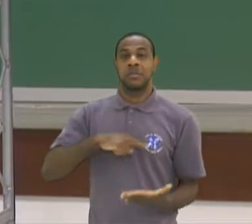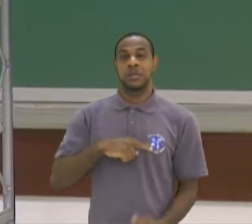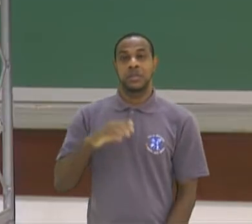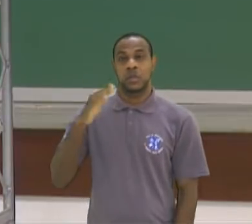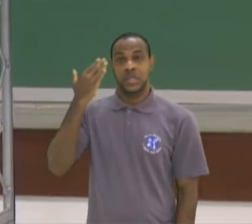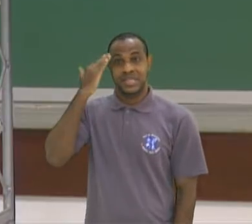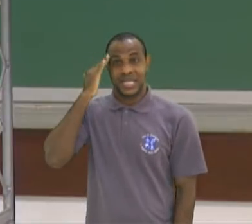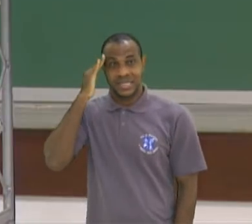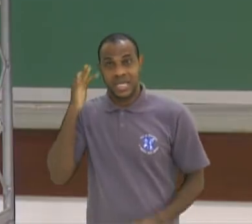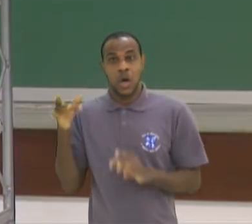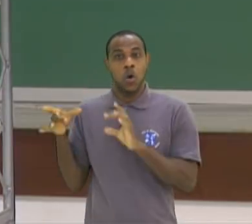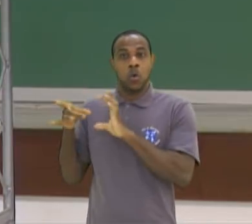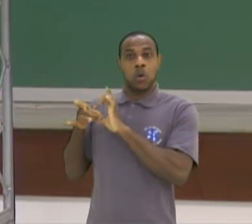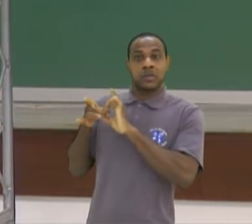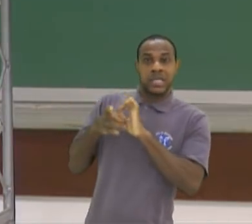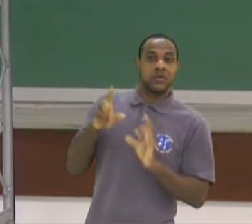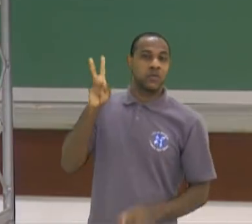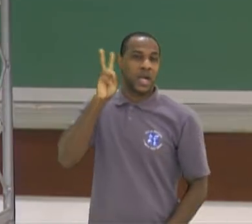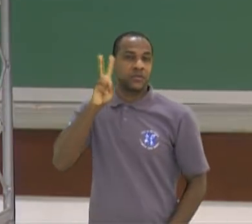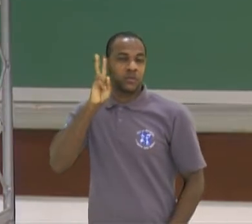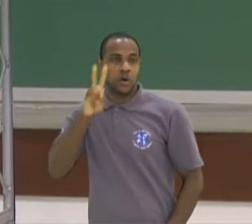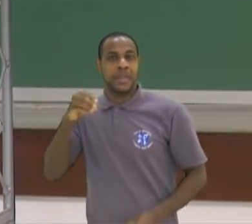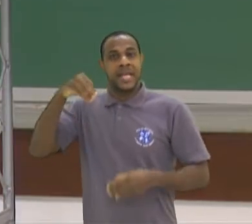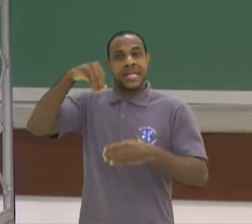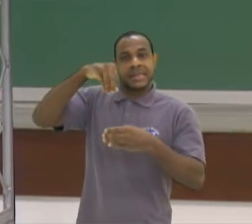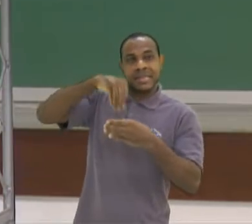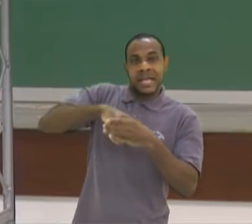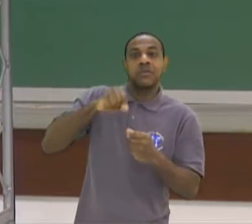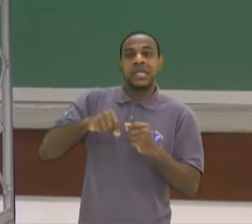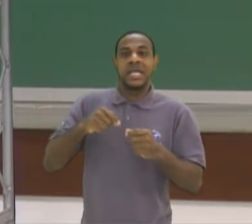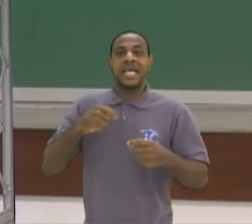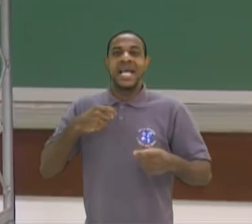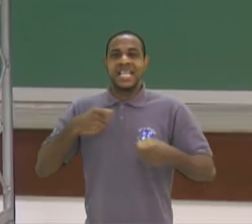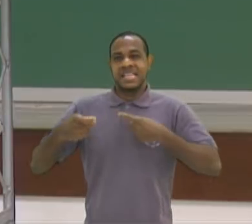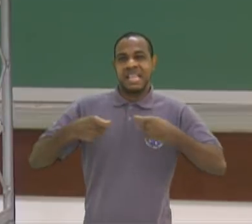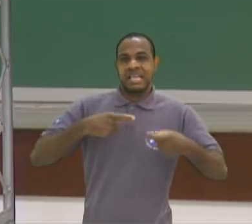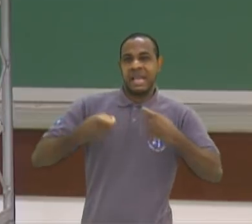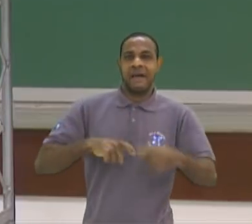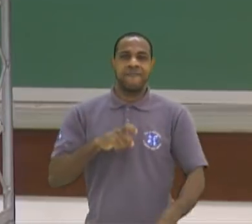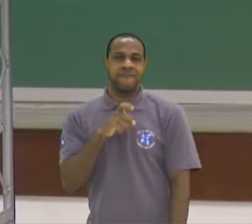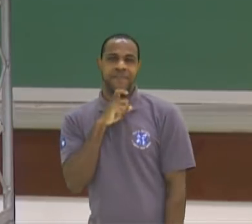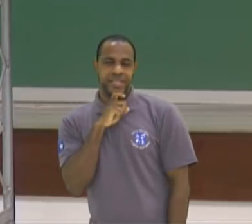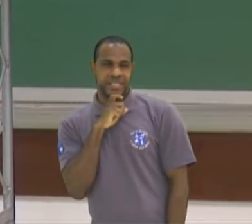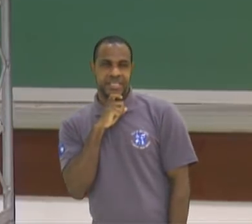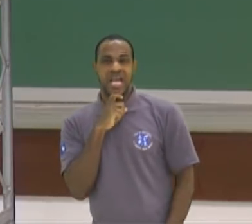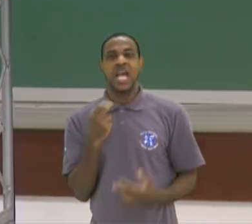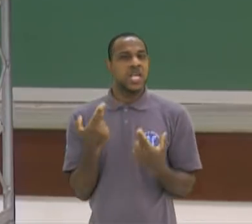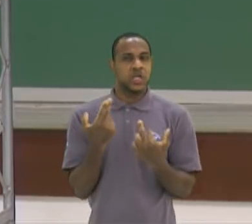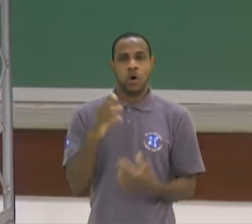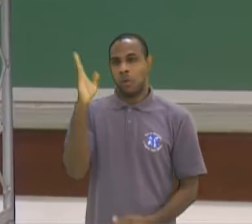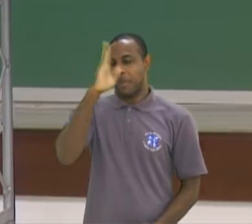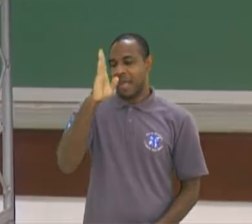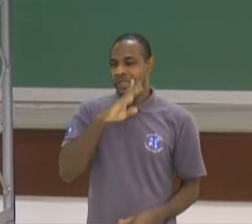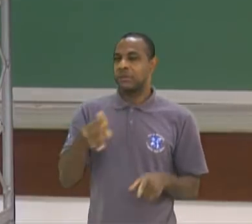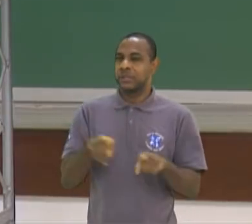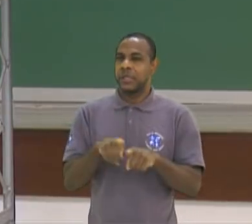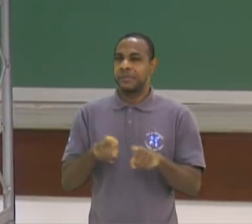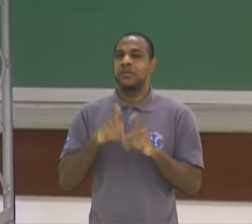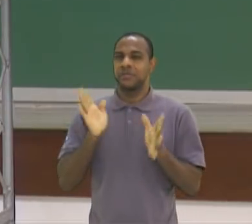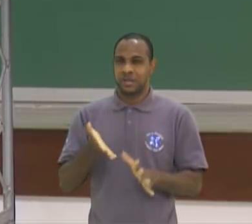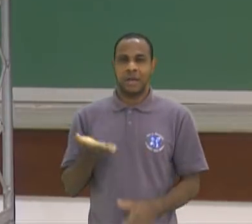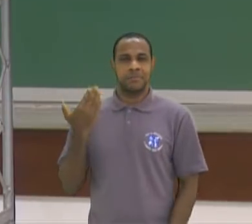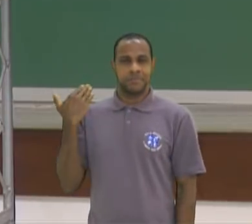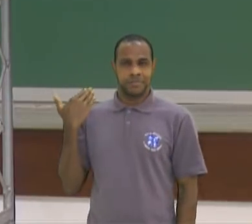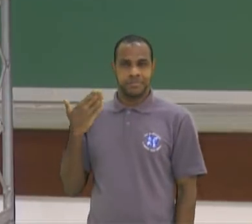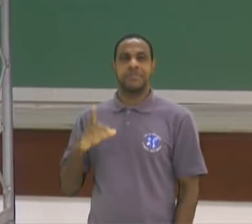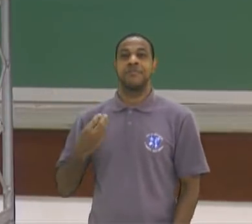o contexto do Chile dentro da Guerra Fria e todo esse cenário igual o Brasil passava e o mundo todo. E ainda